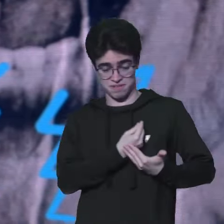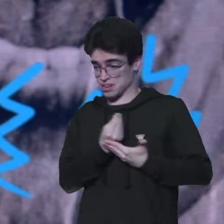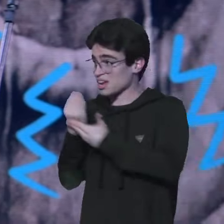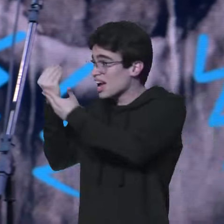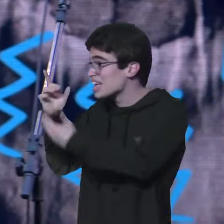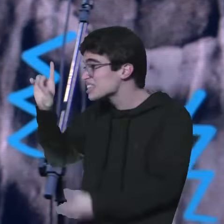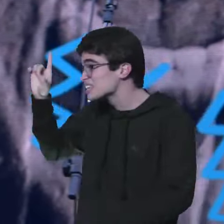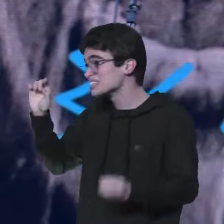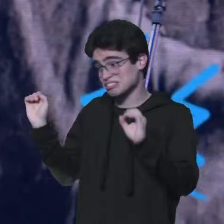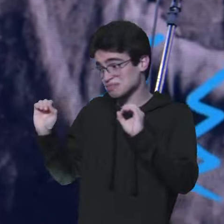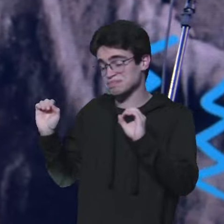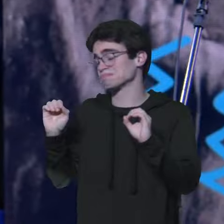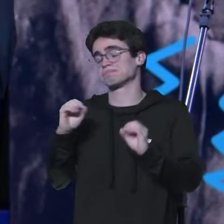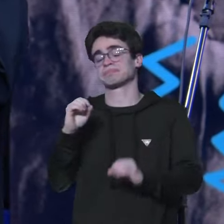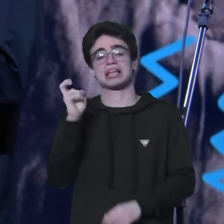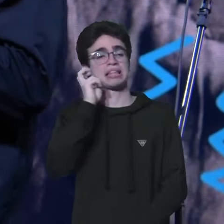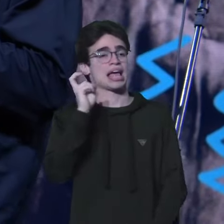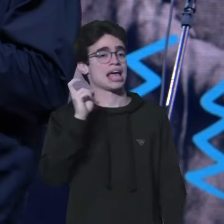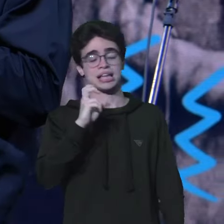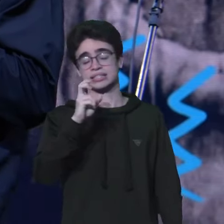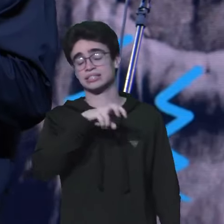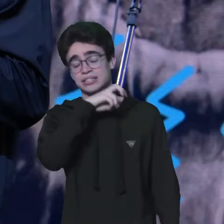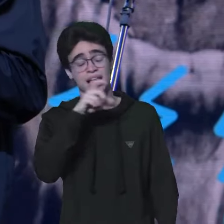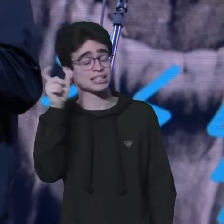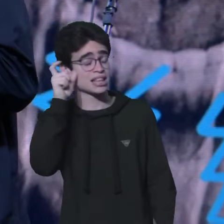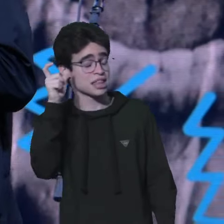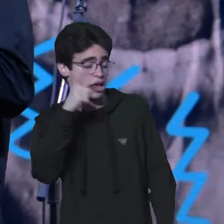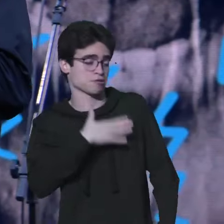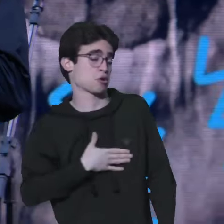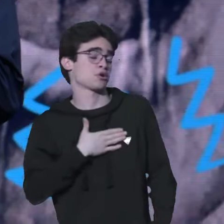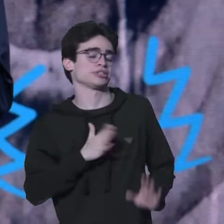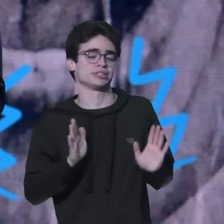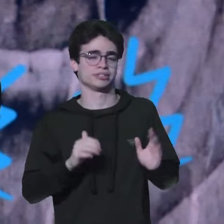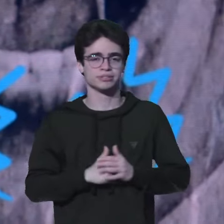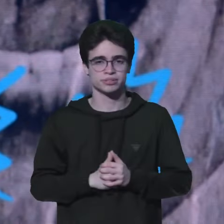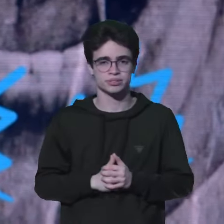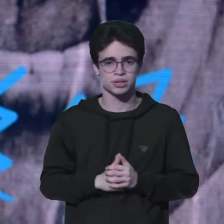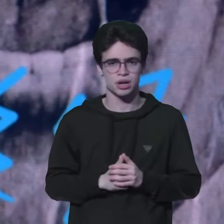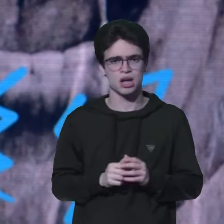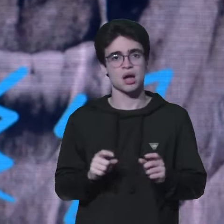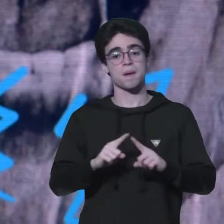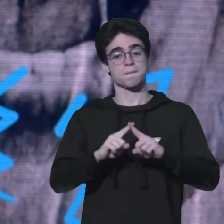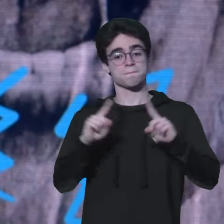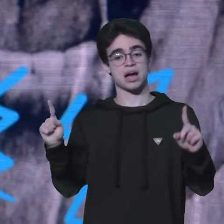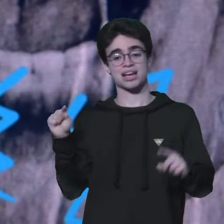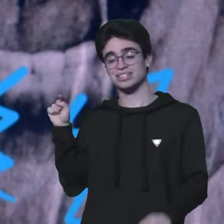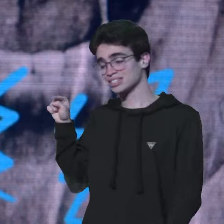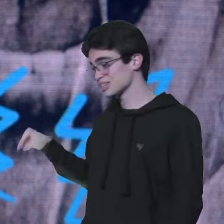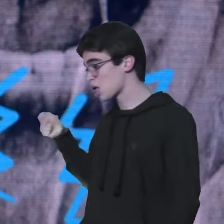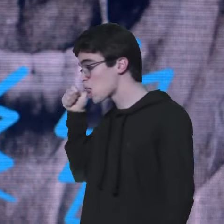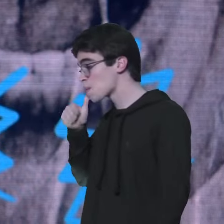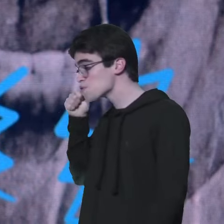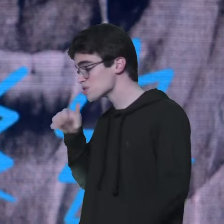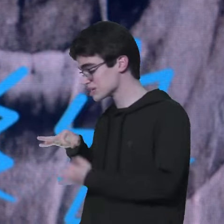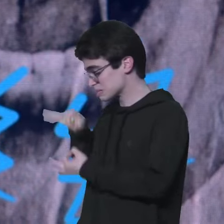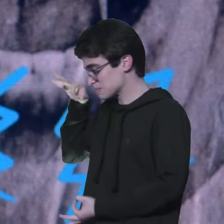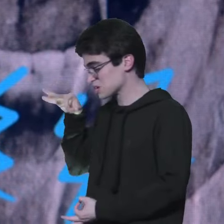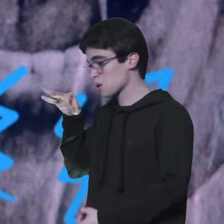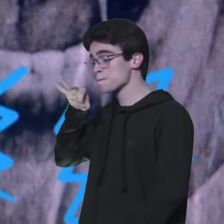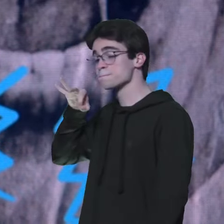está satisfeito. E a Bíblia diz que aquela mulher estava possessa pelo espírito de Piton,